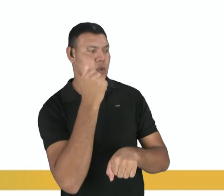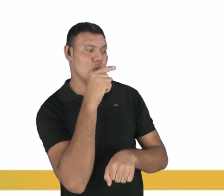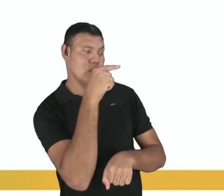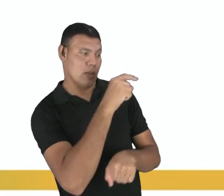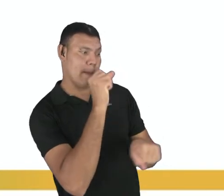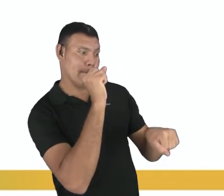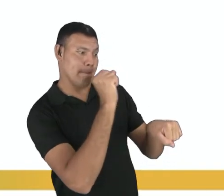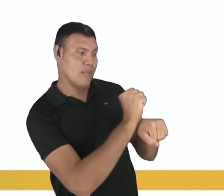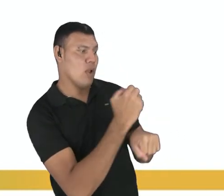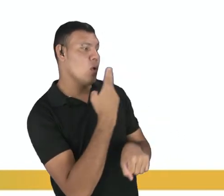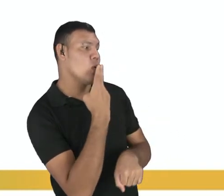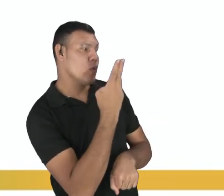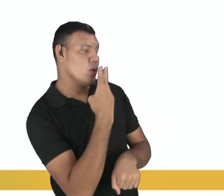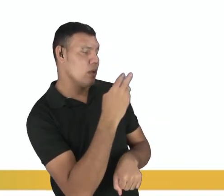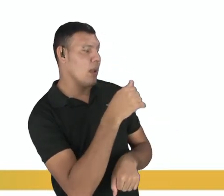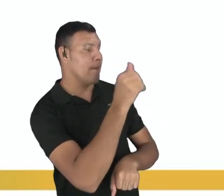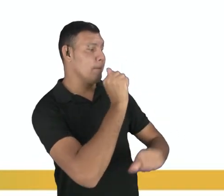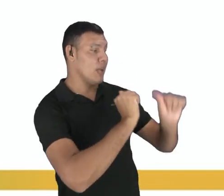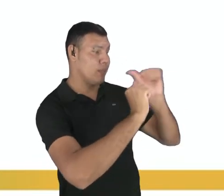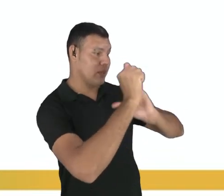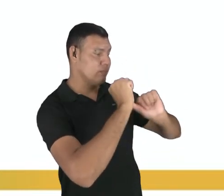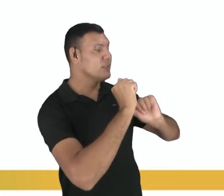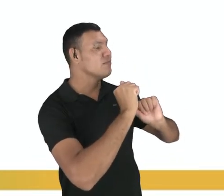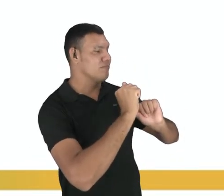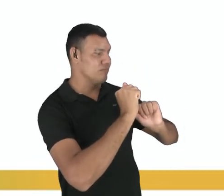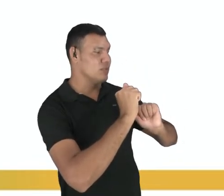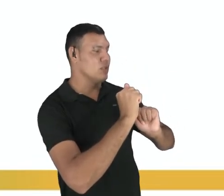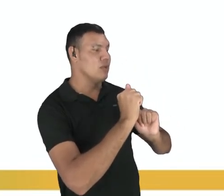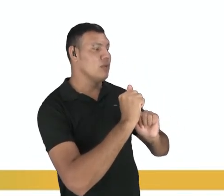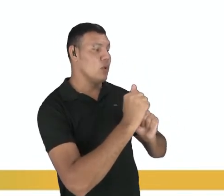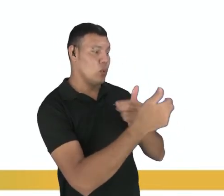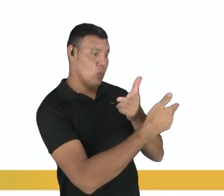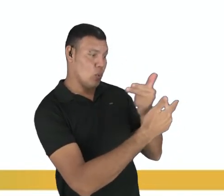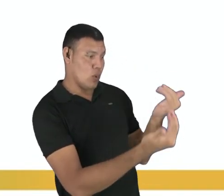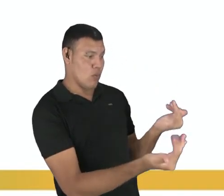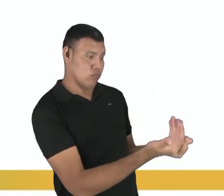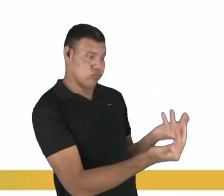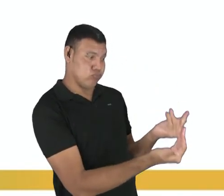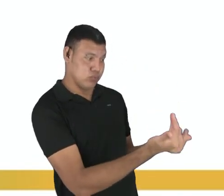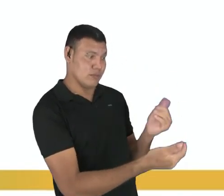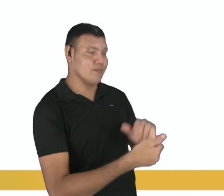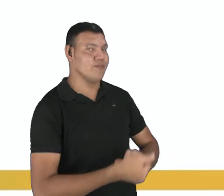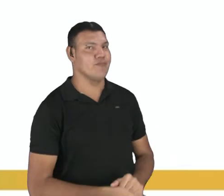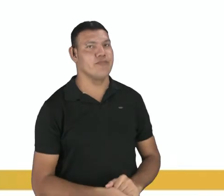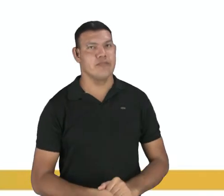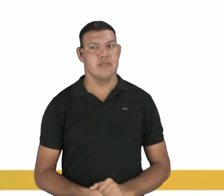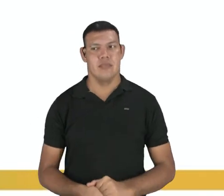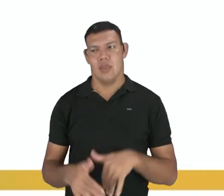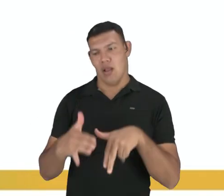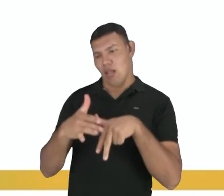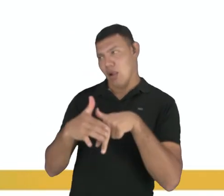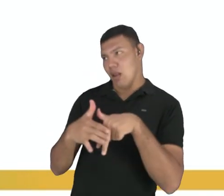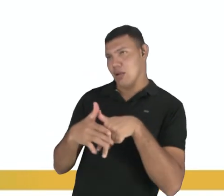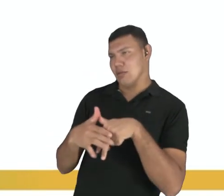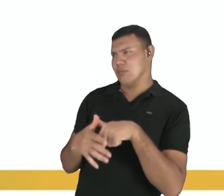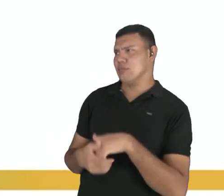parar de fumar, beber e comer frituras. E o paciente